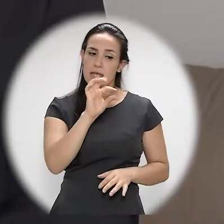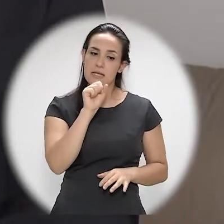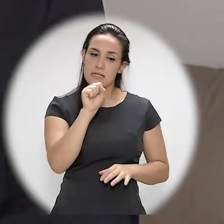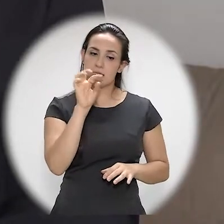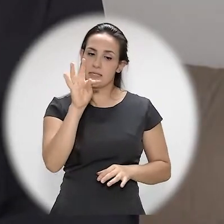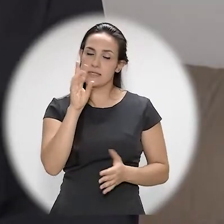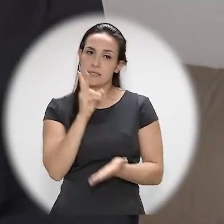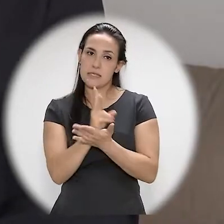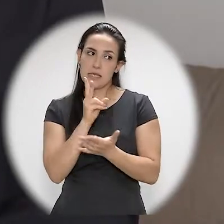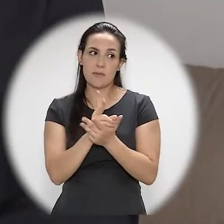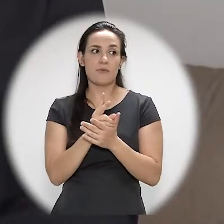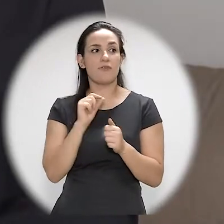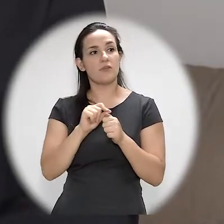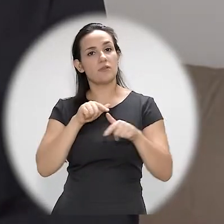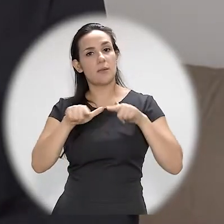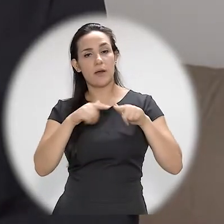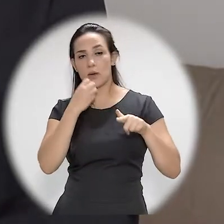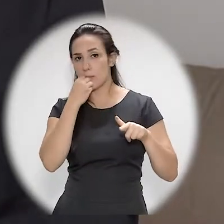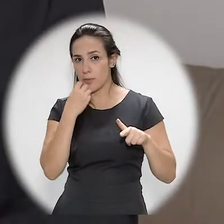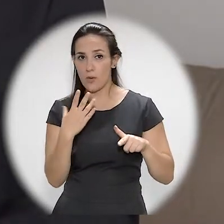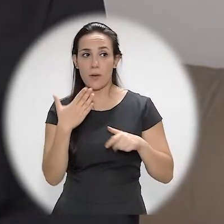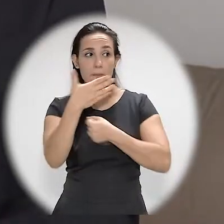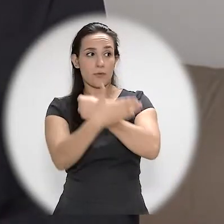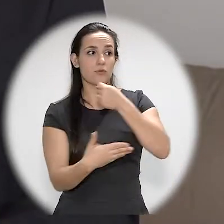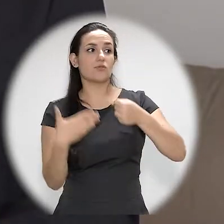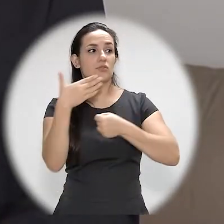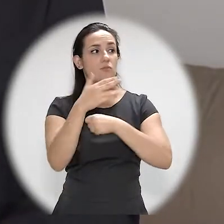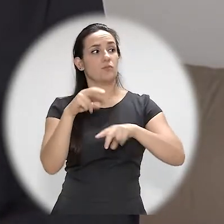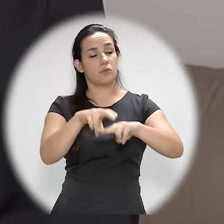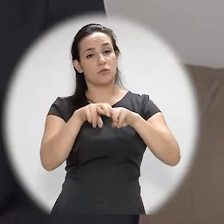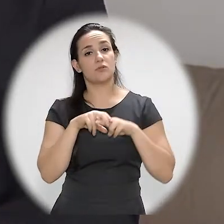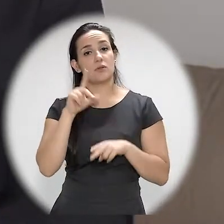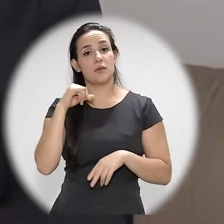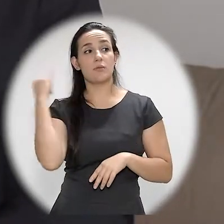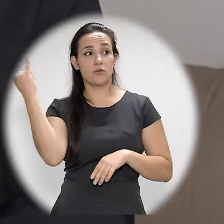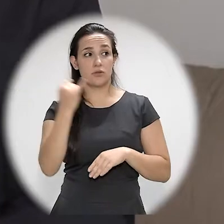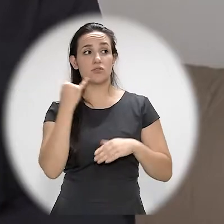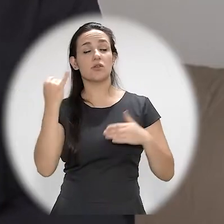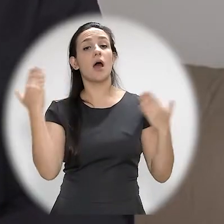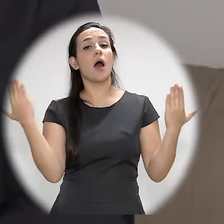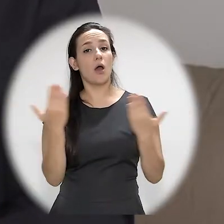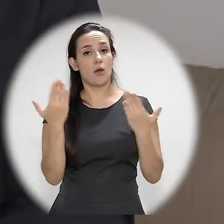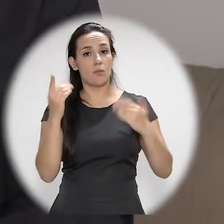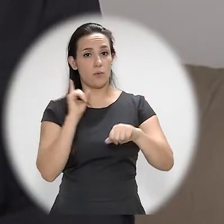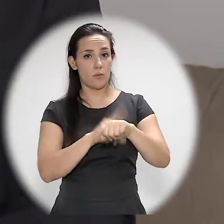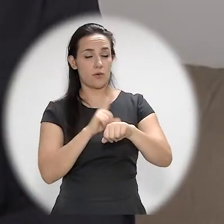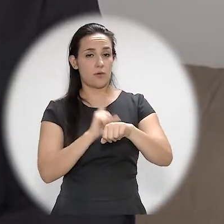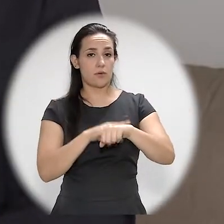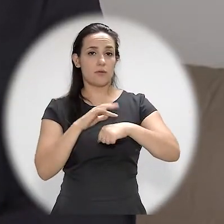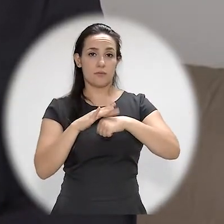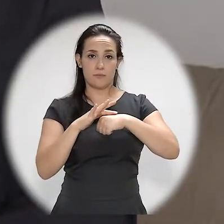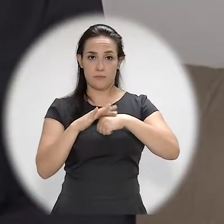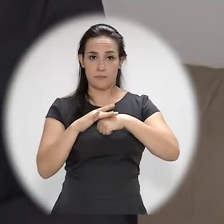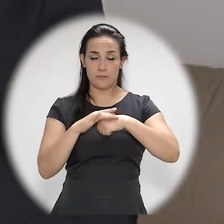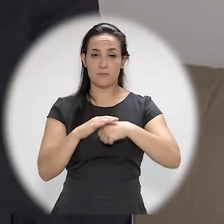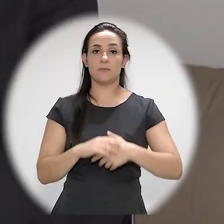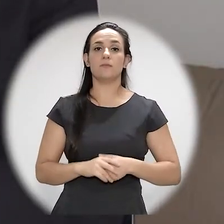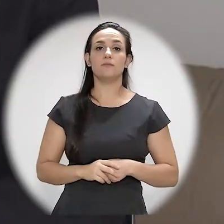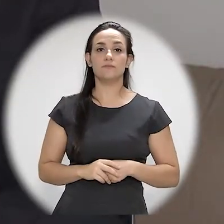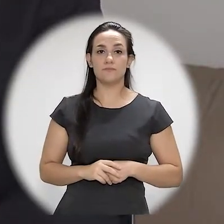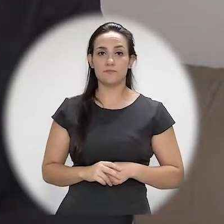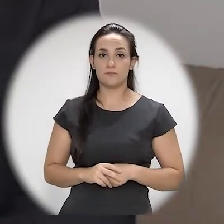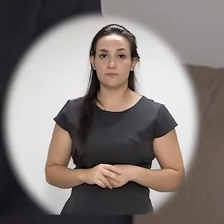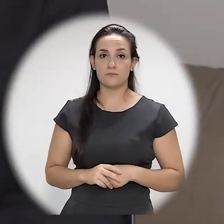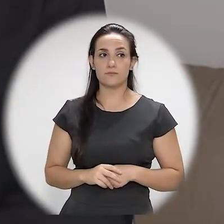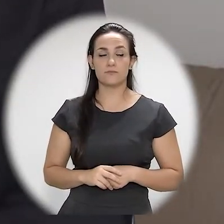muito importante em relação a essa proteção. E é importante também que agora na pandemia realmente tenha a